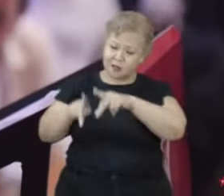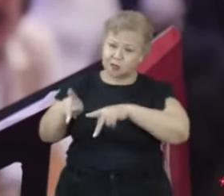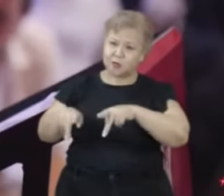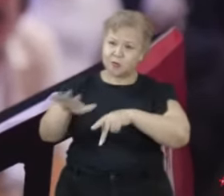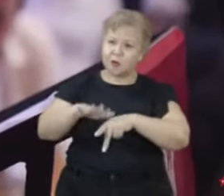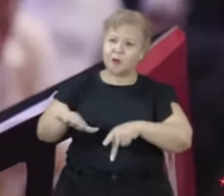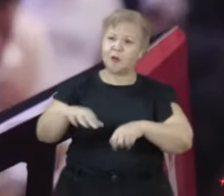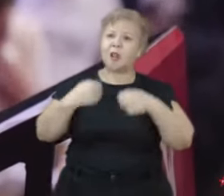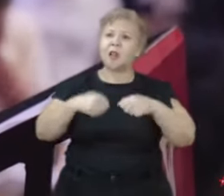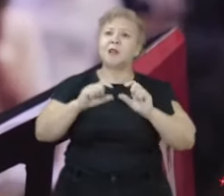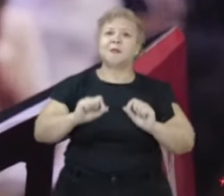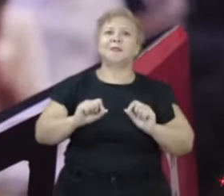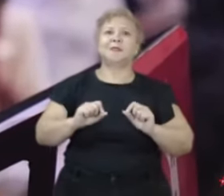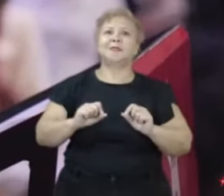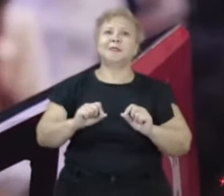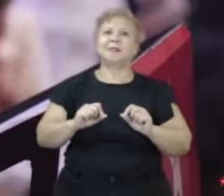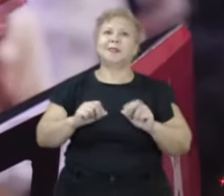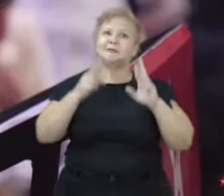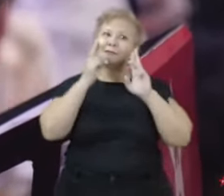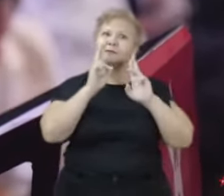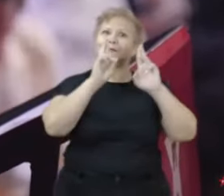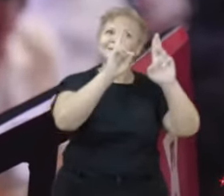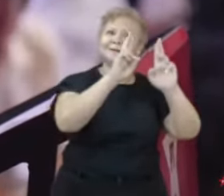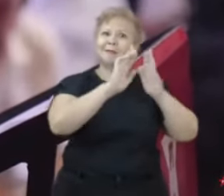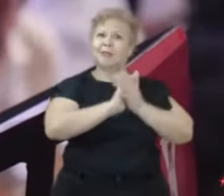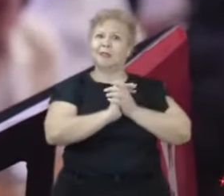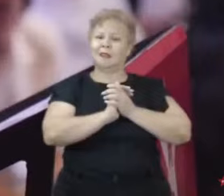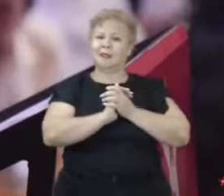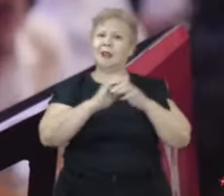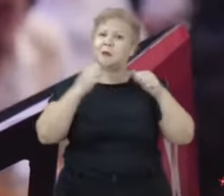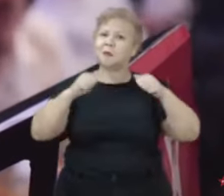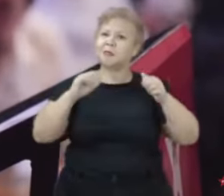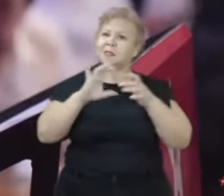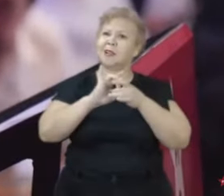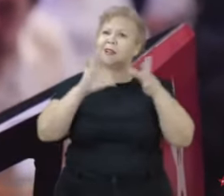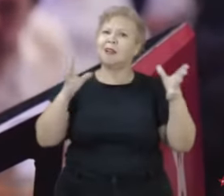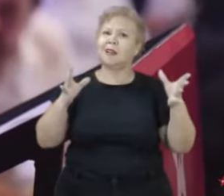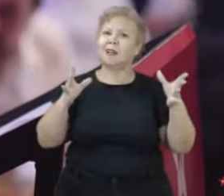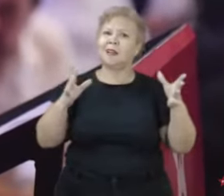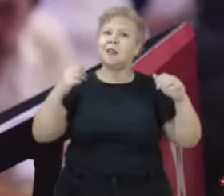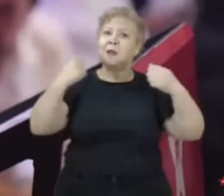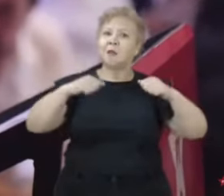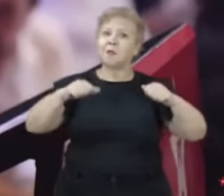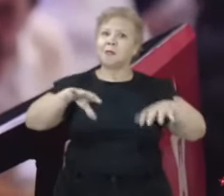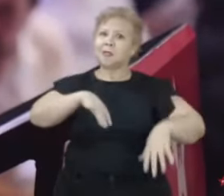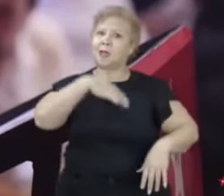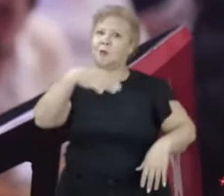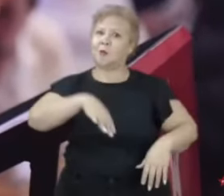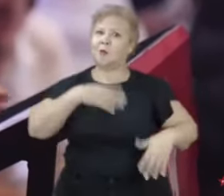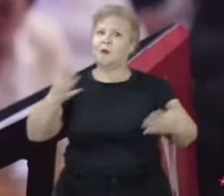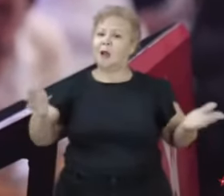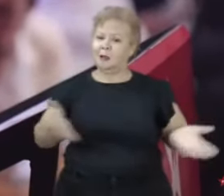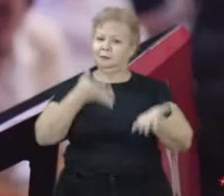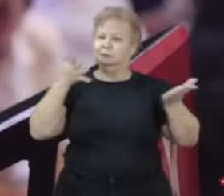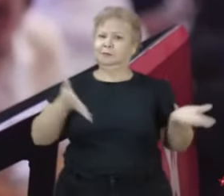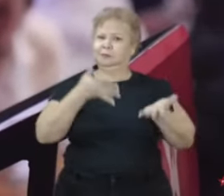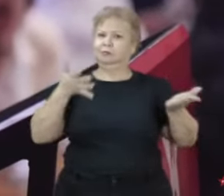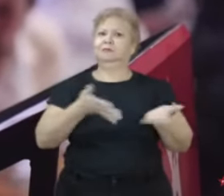que ser com grandeza, tem que ser com desprendimento, tem que ser com farol alto, para cima.